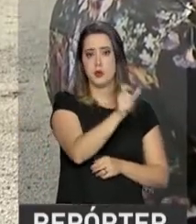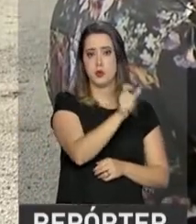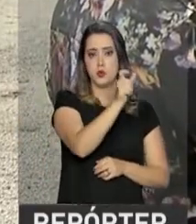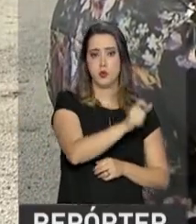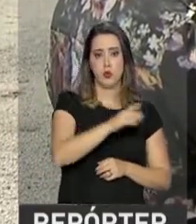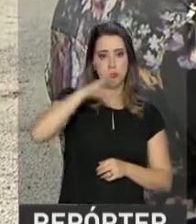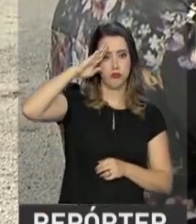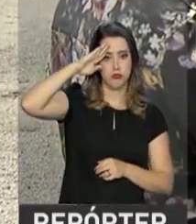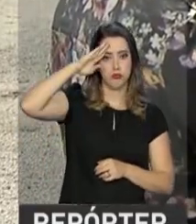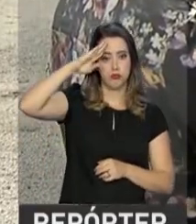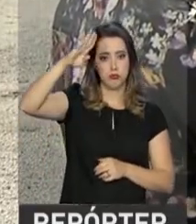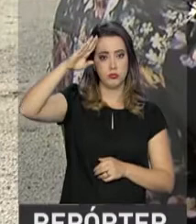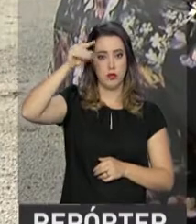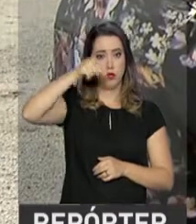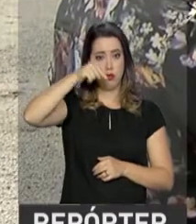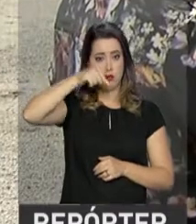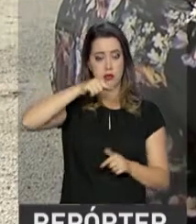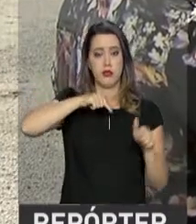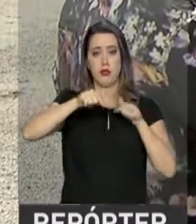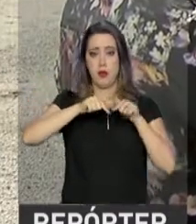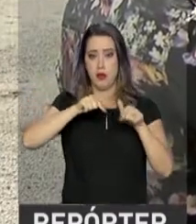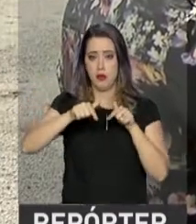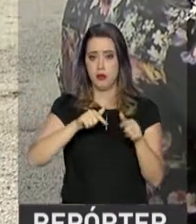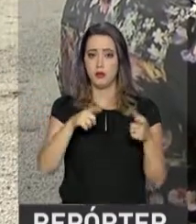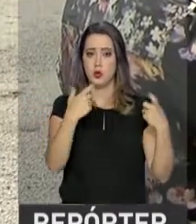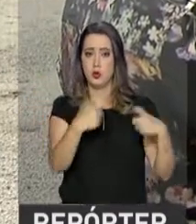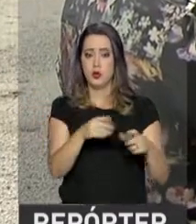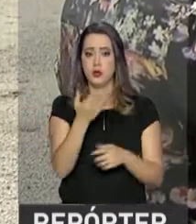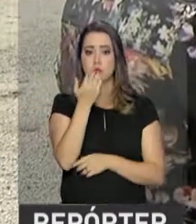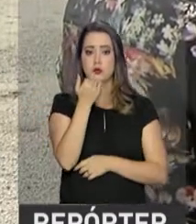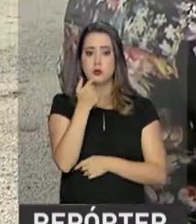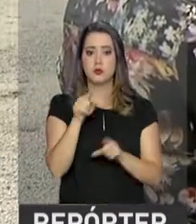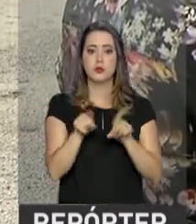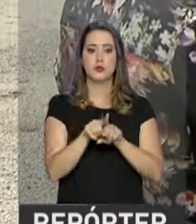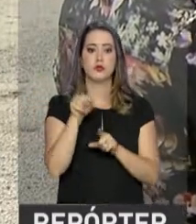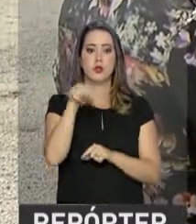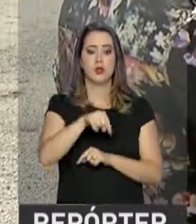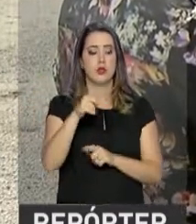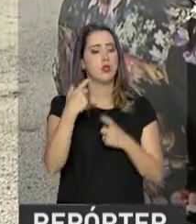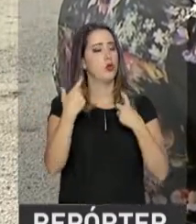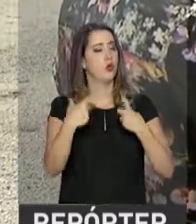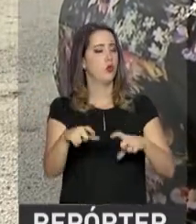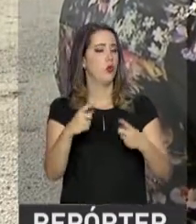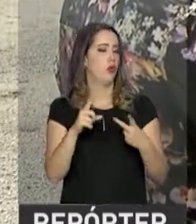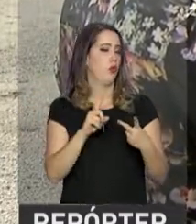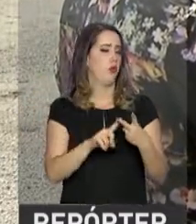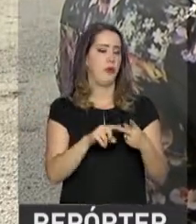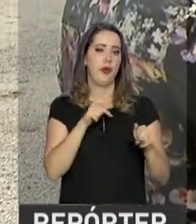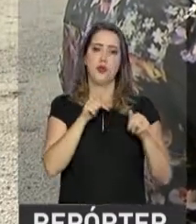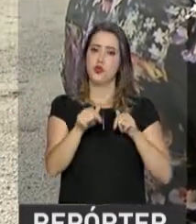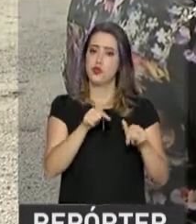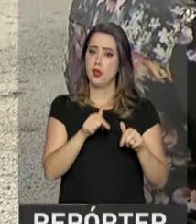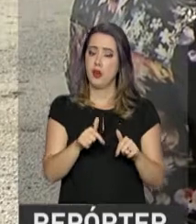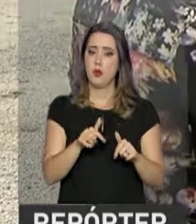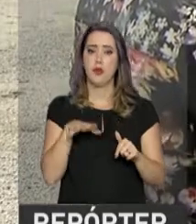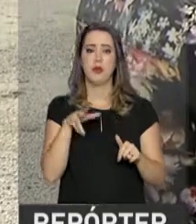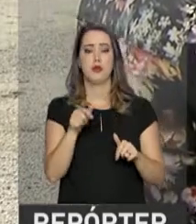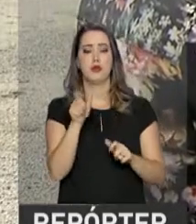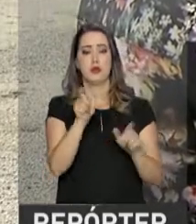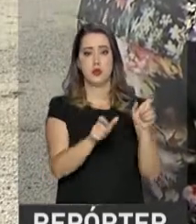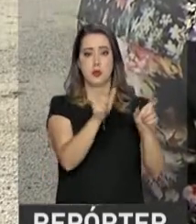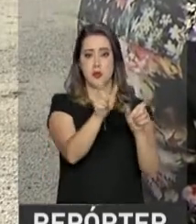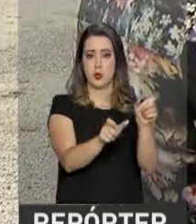trabalharão, ficarão aqui alojados. Aqui será a área de alimentação, aqui será o centro de operações para